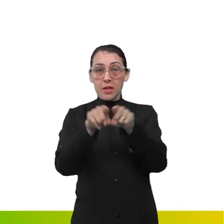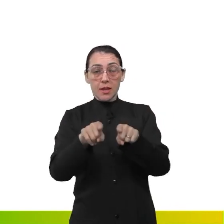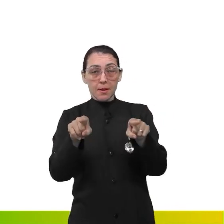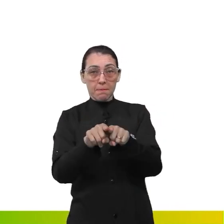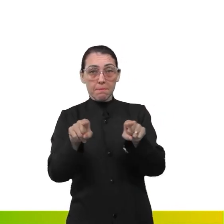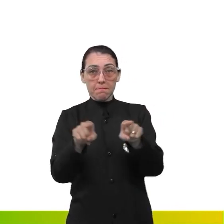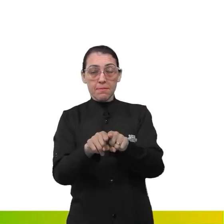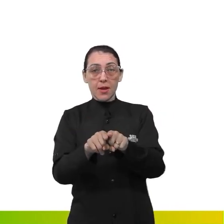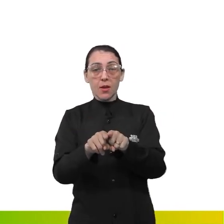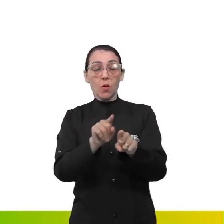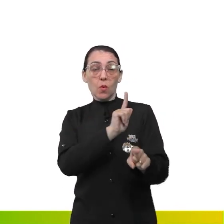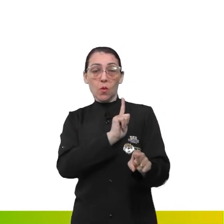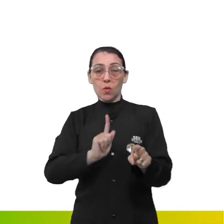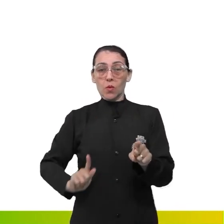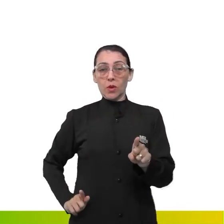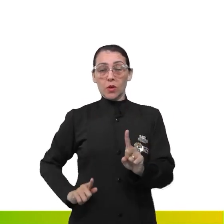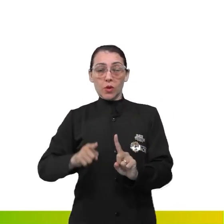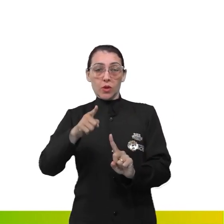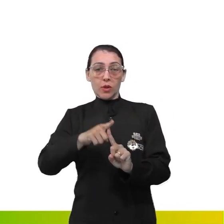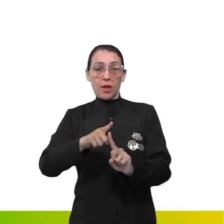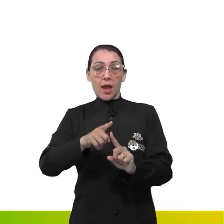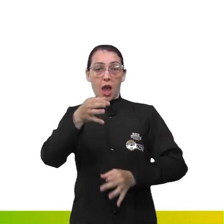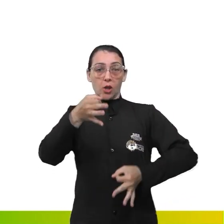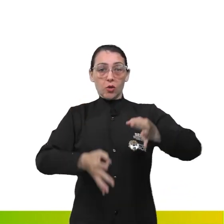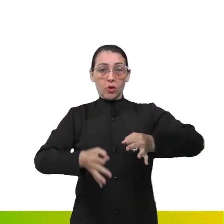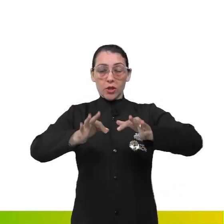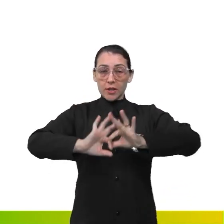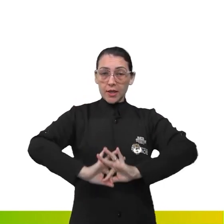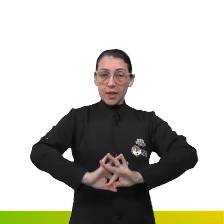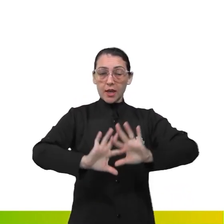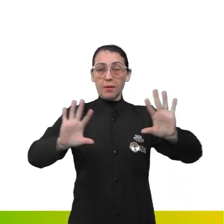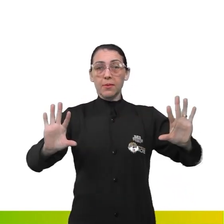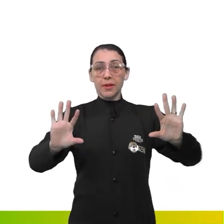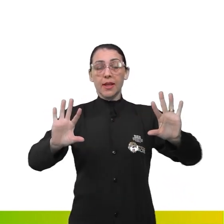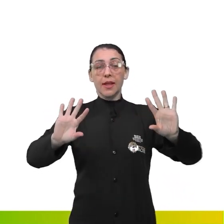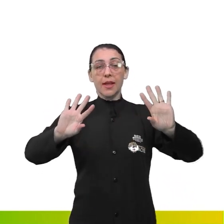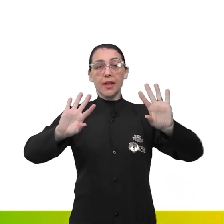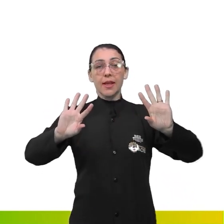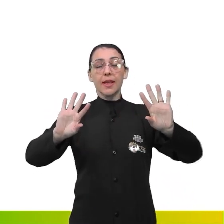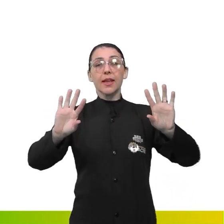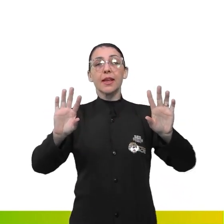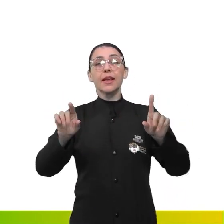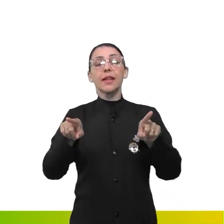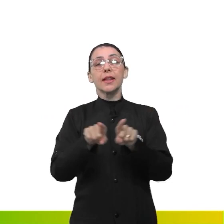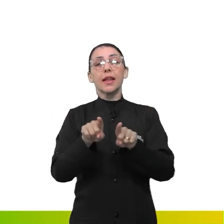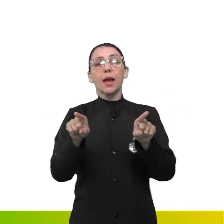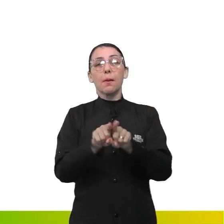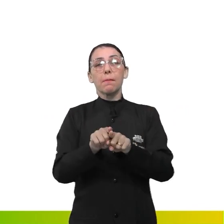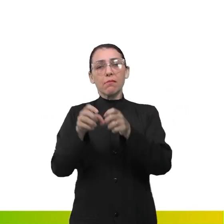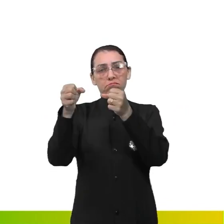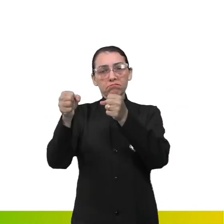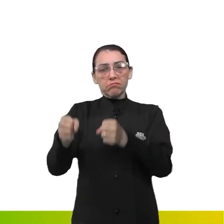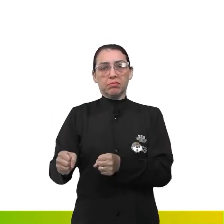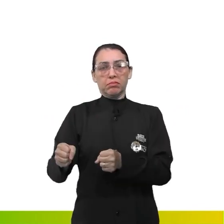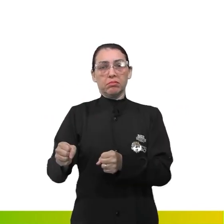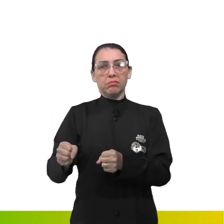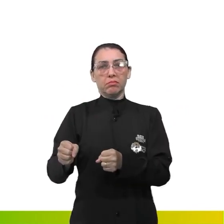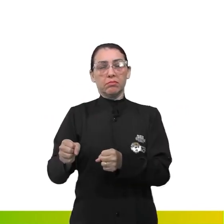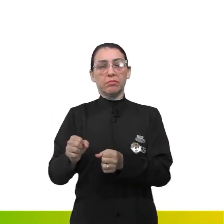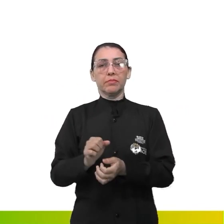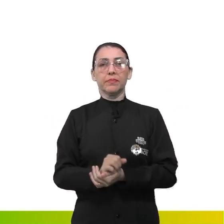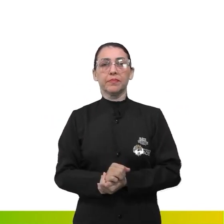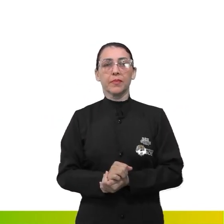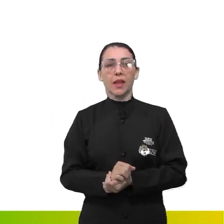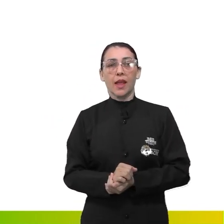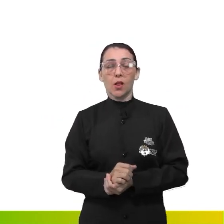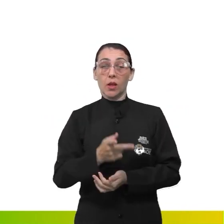as formas de governo, a justiça, a liberdade e a natureza do poder. Então,